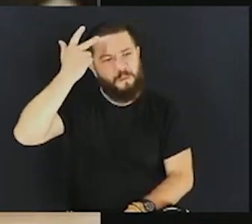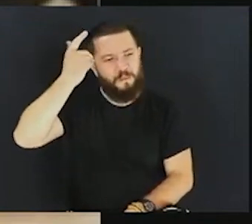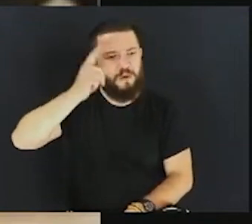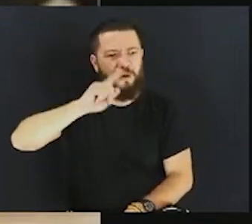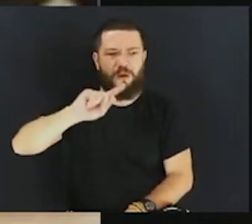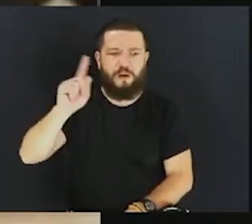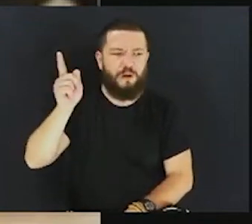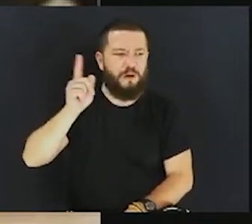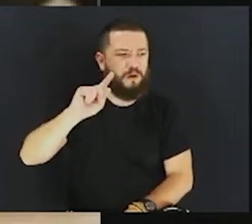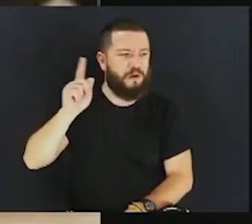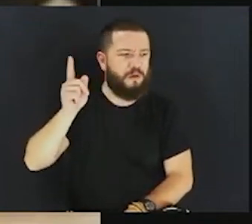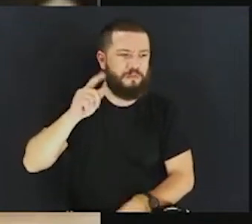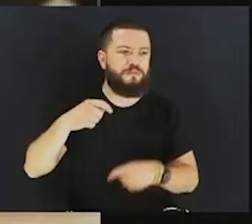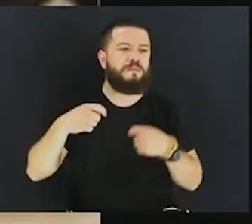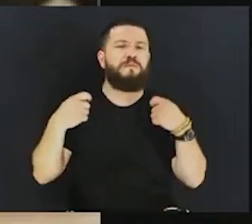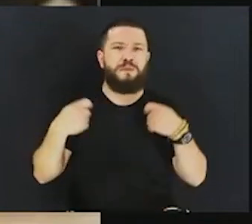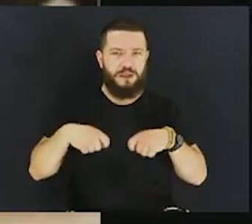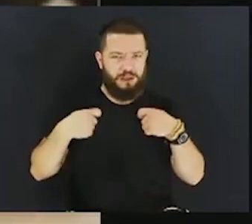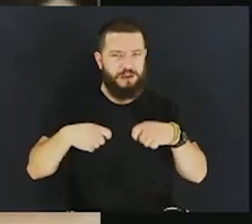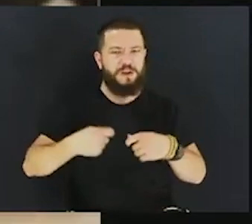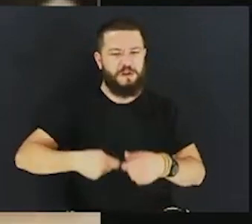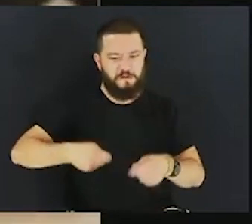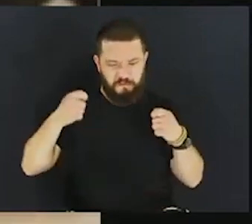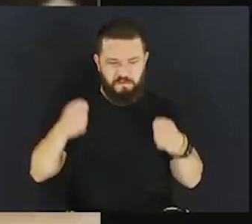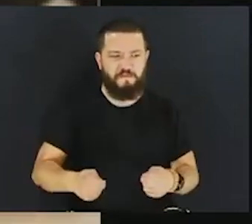A gente tem que punir com rigor da lei.